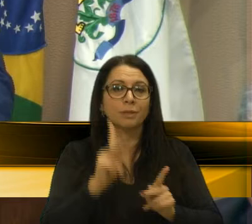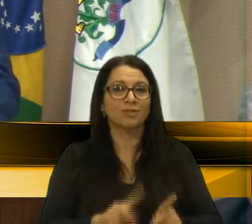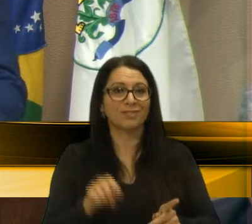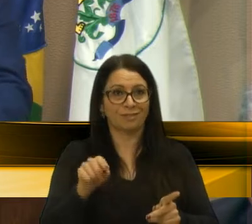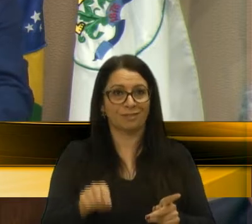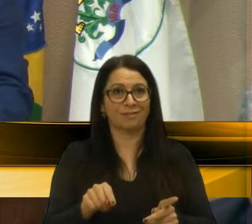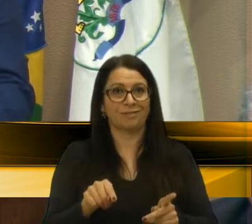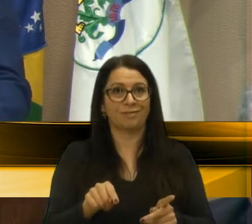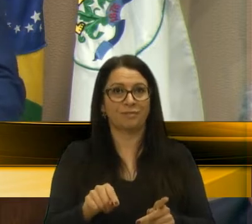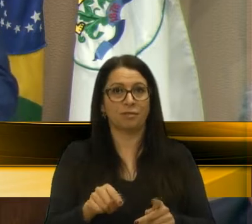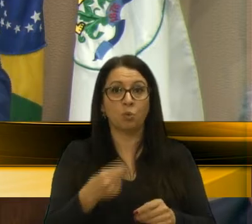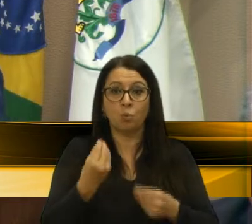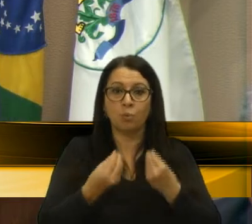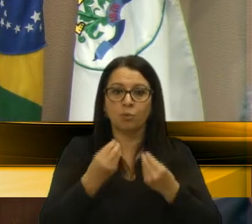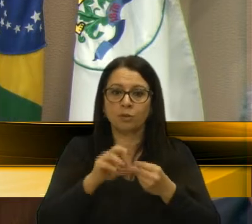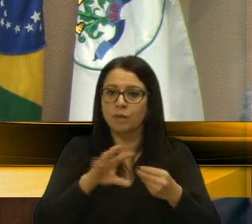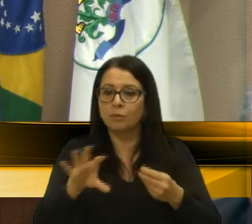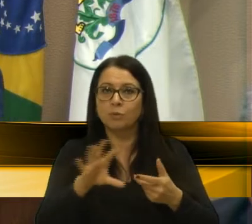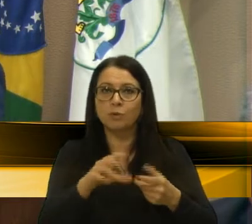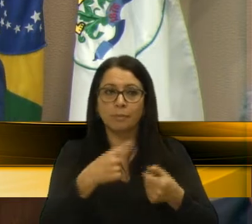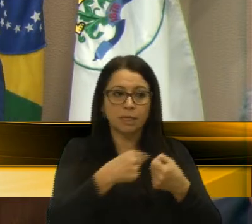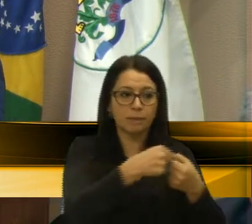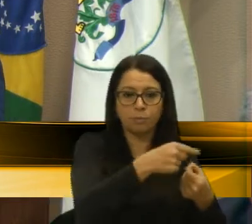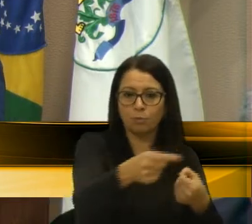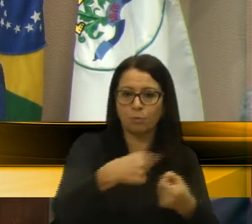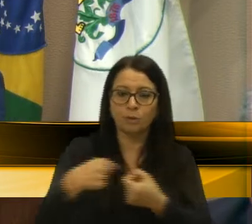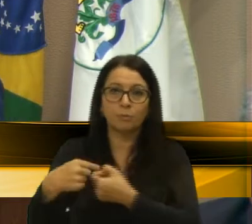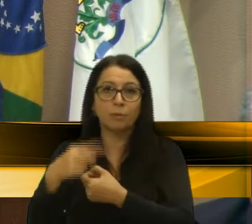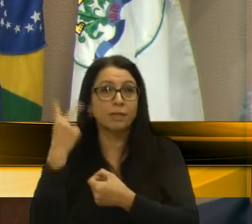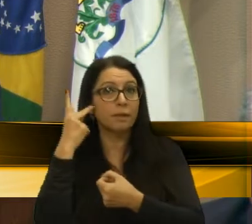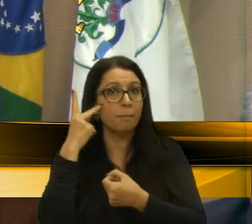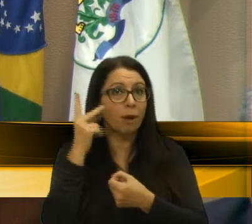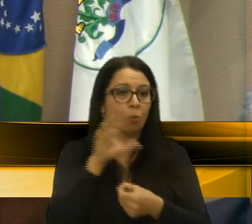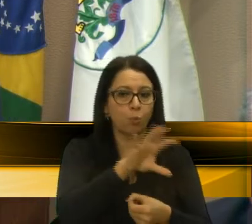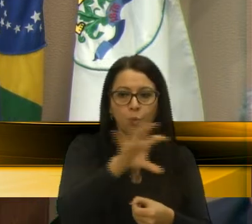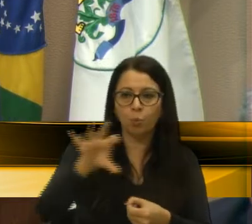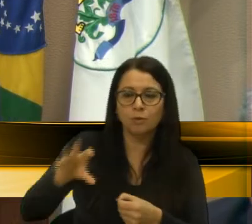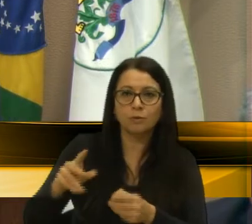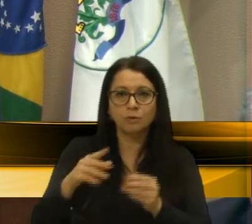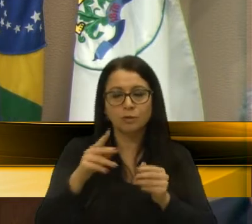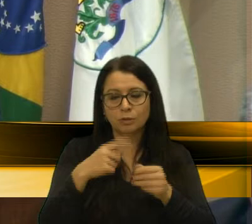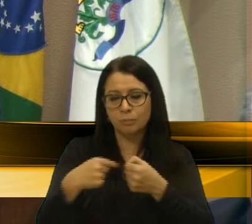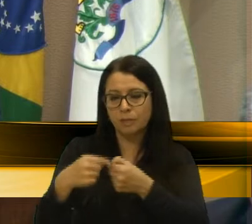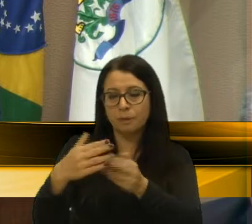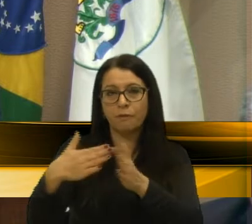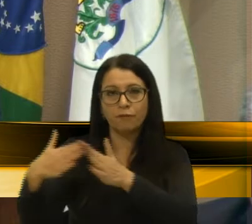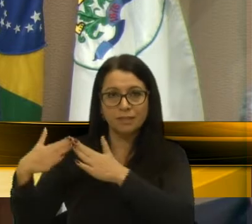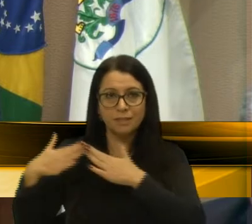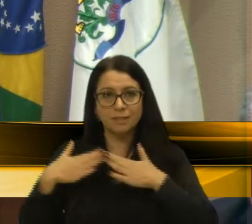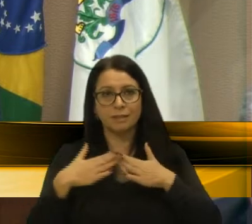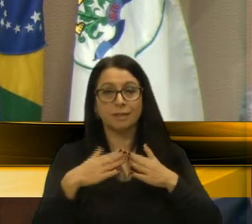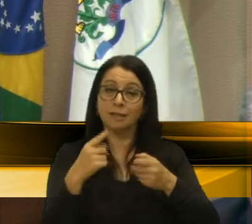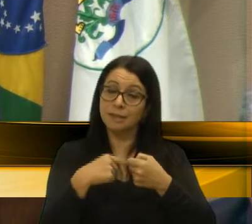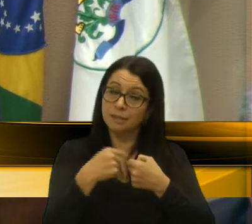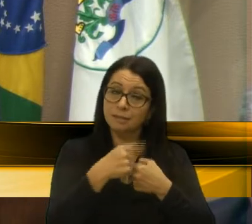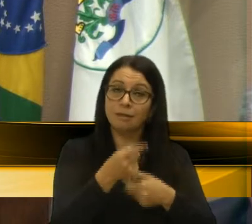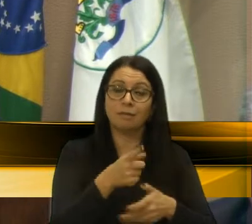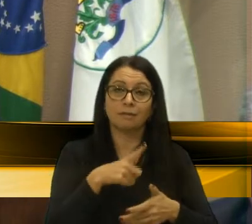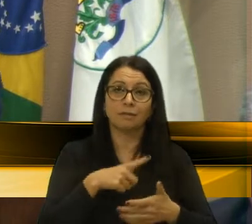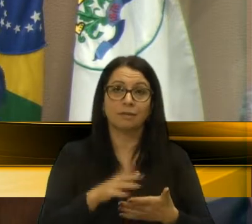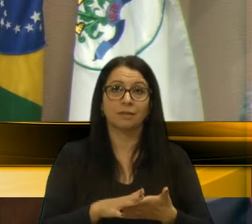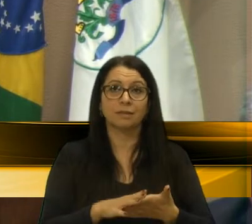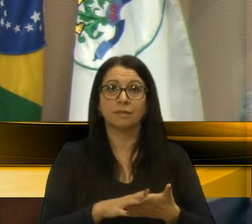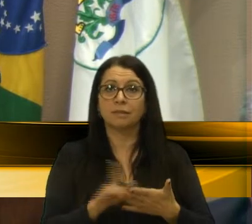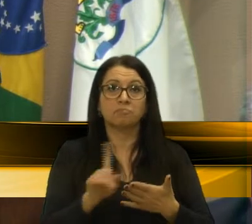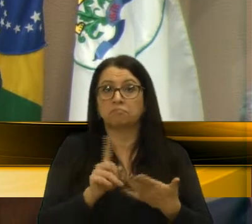o quanto tem de impacto entre um município e outro, e o quanto São Paulo impacta nos municípios vizinhos, né? Tanto que existem cidades que nem